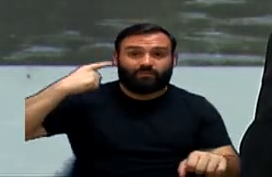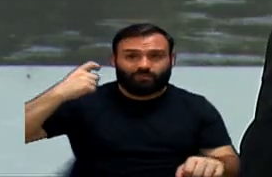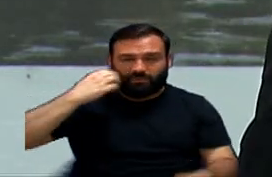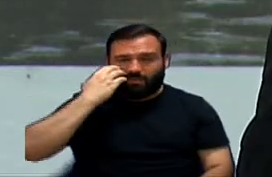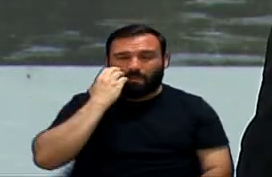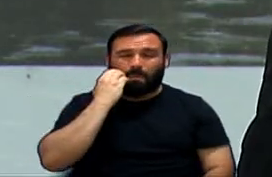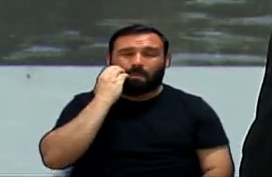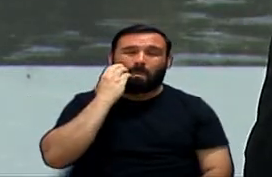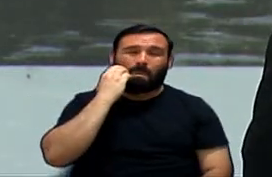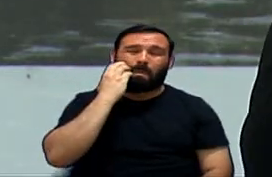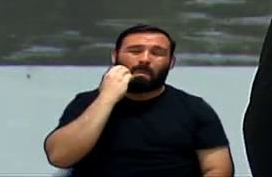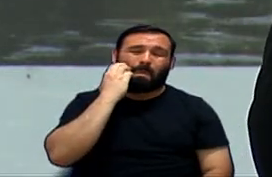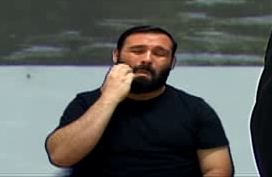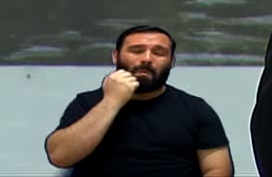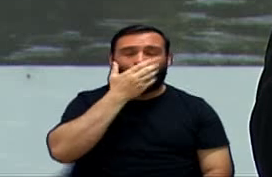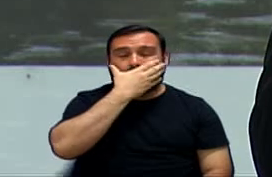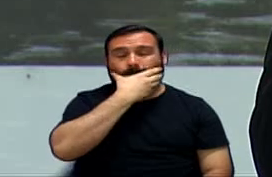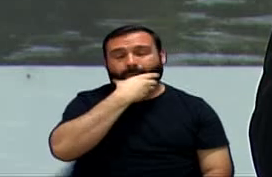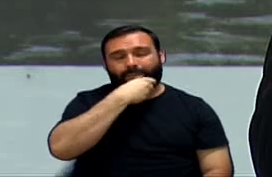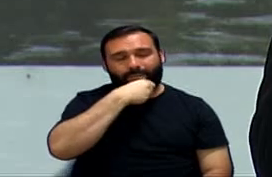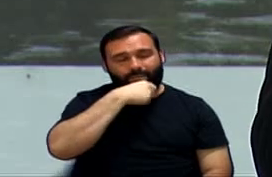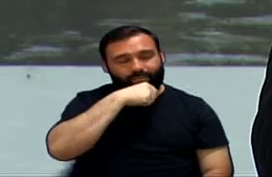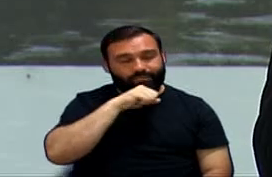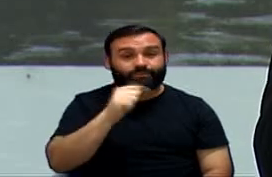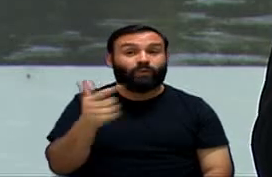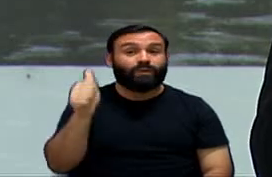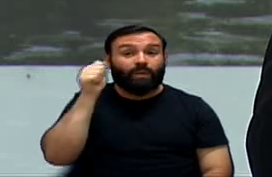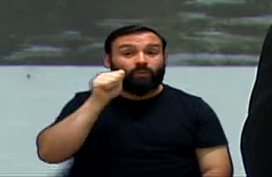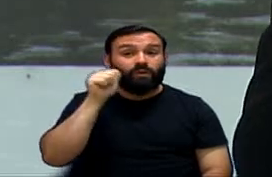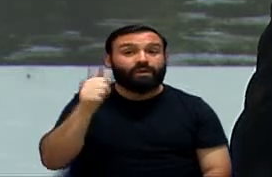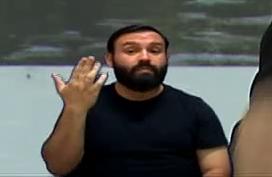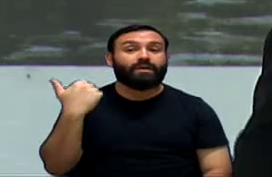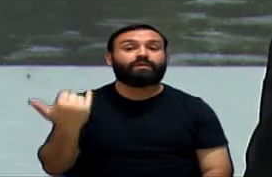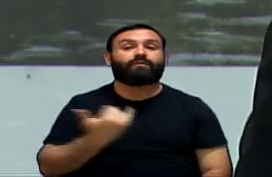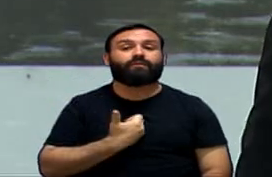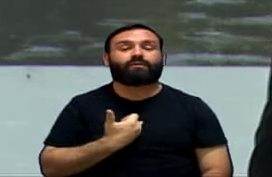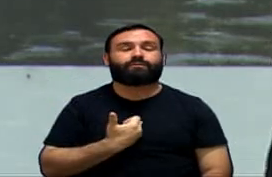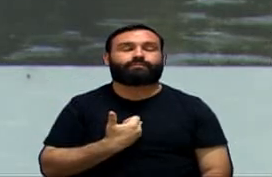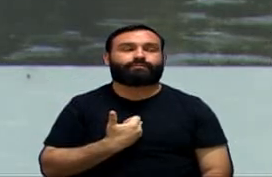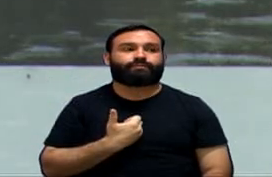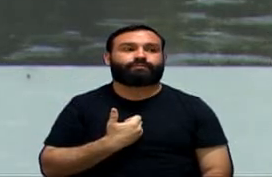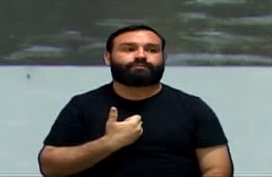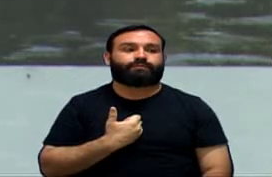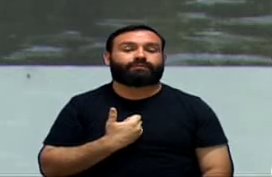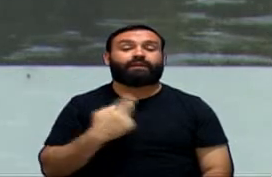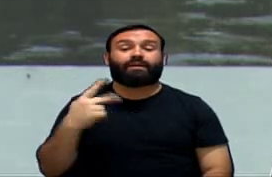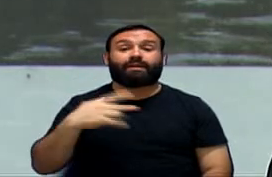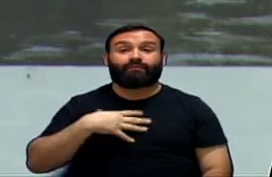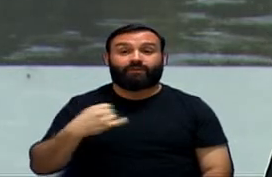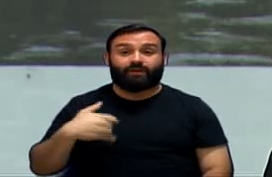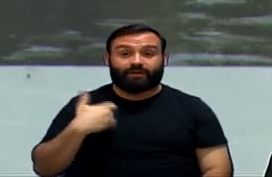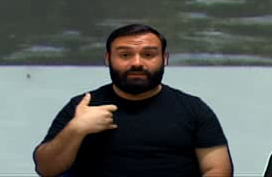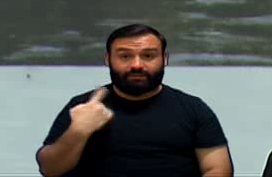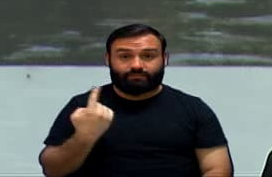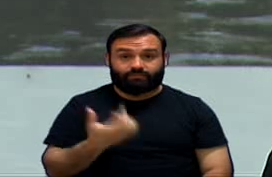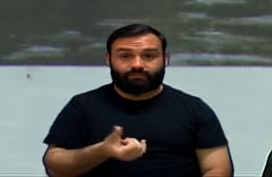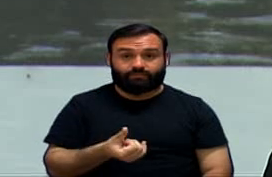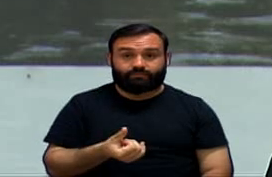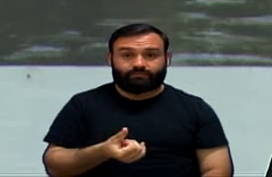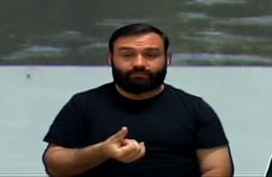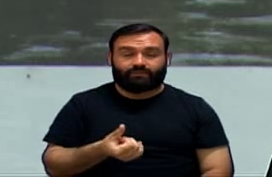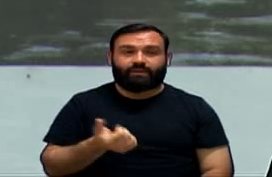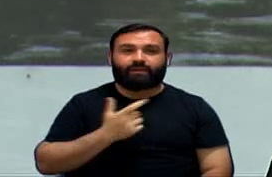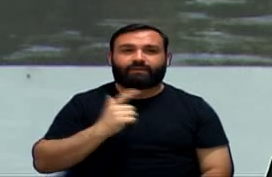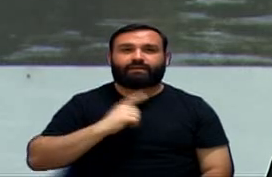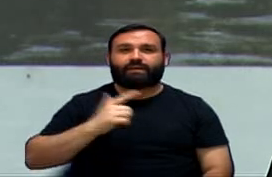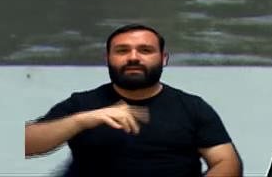necessário e assim outra senhora Chegou outro dia comentou que o filho tem 16 anos tem o